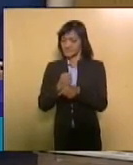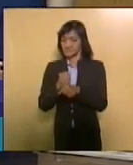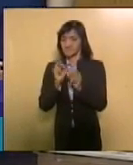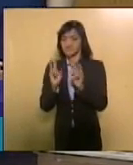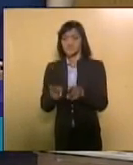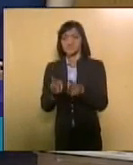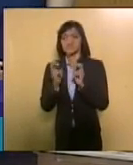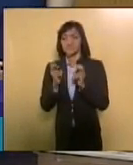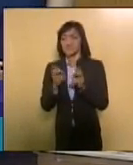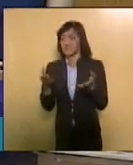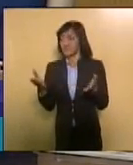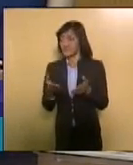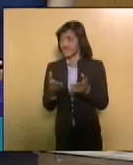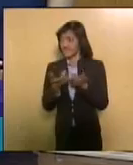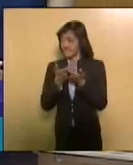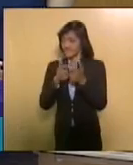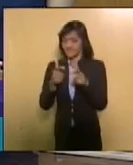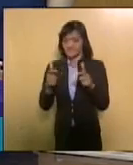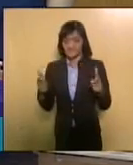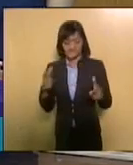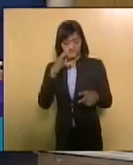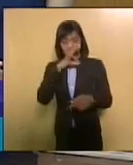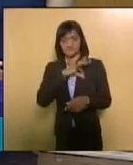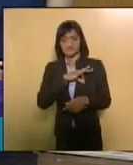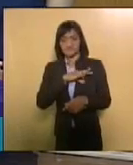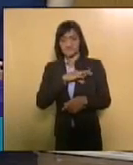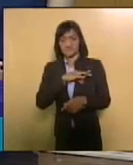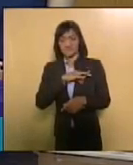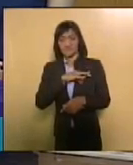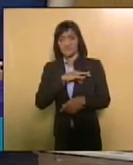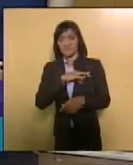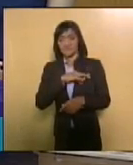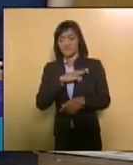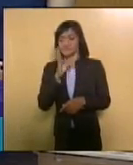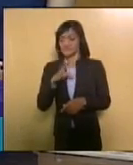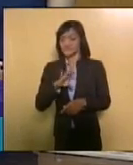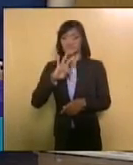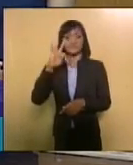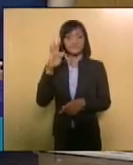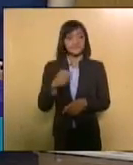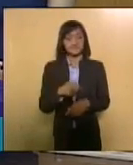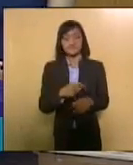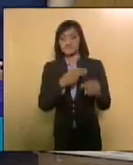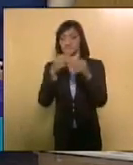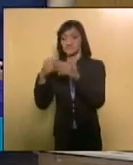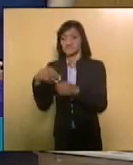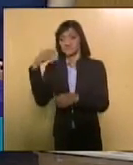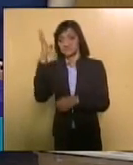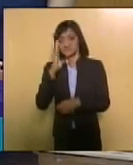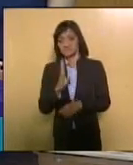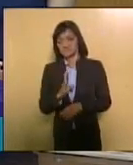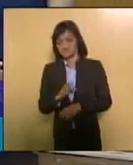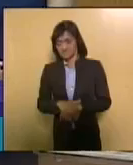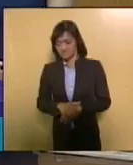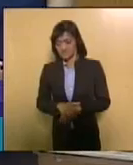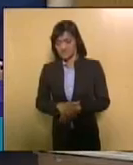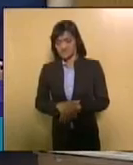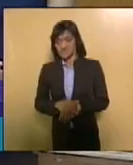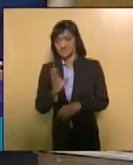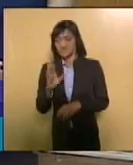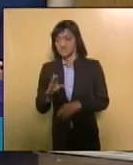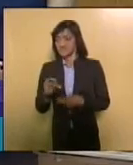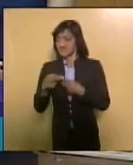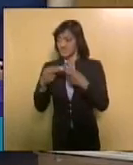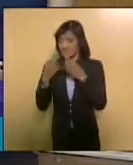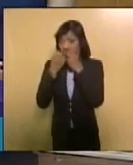um crescimento sustentado da renda em maior ou menor magnitude em todos os municípios brasileiros e no Raso dessas coisas